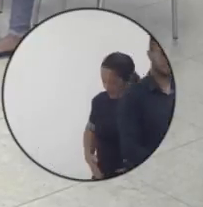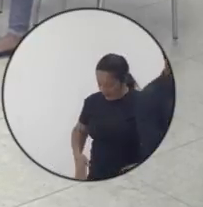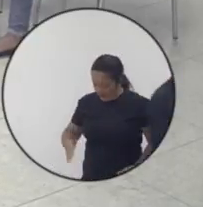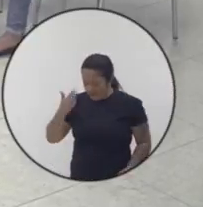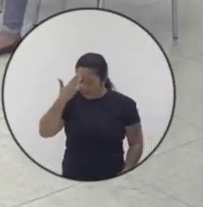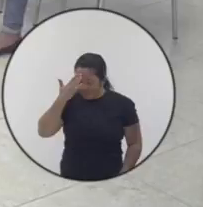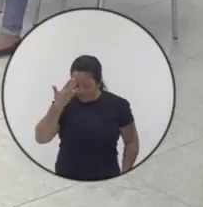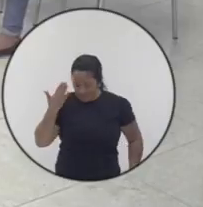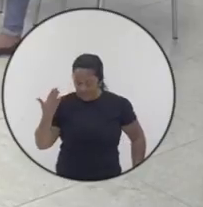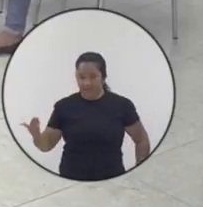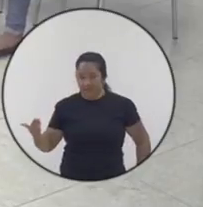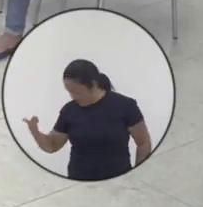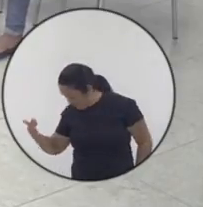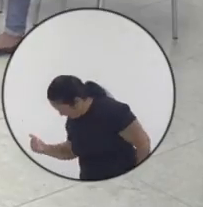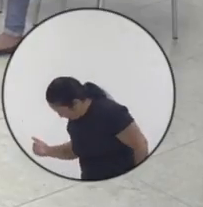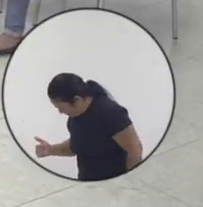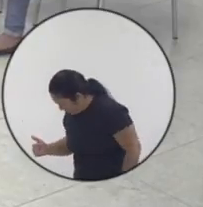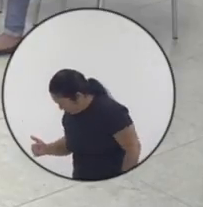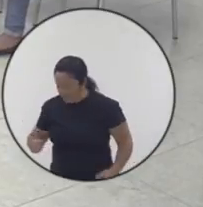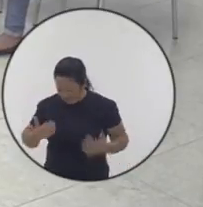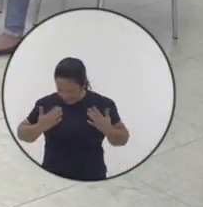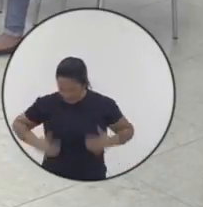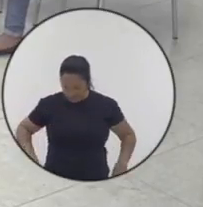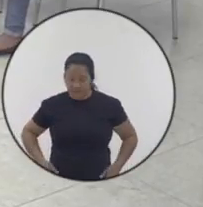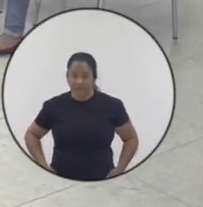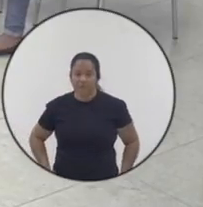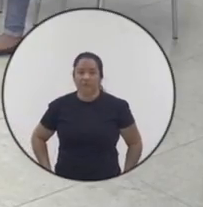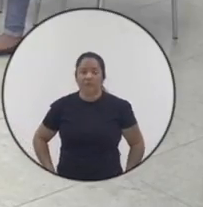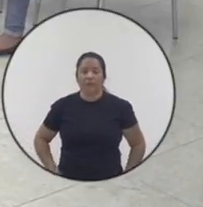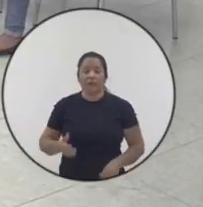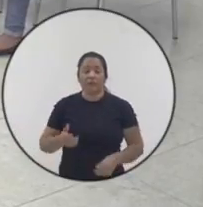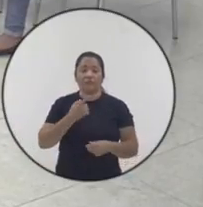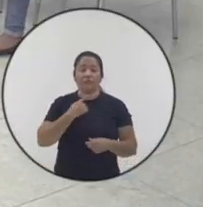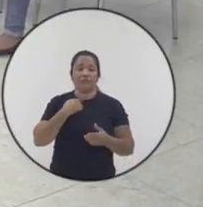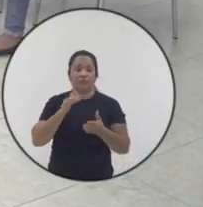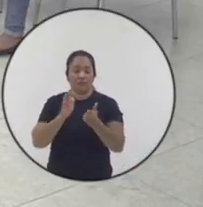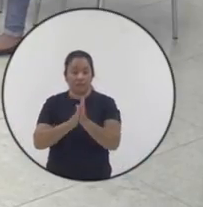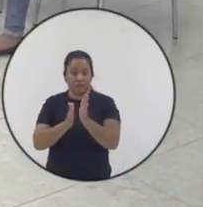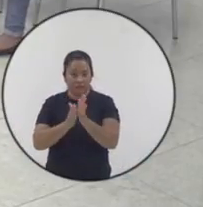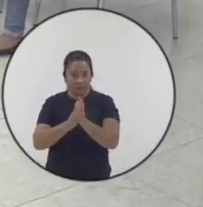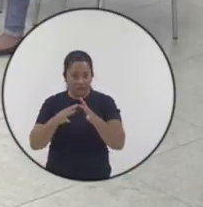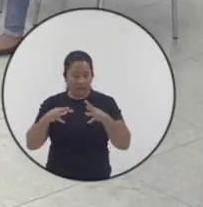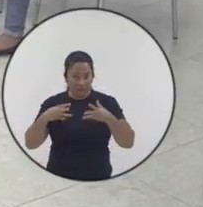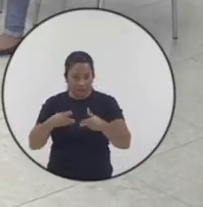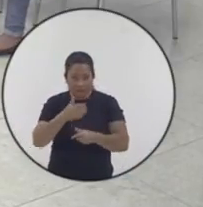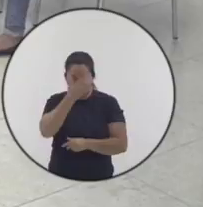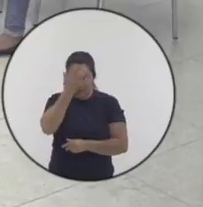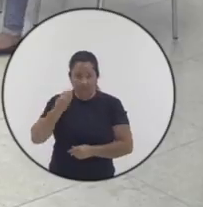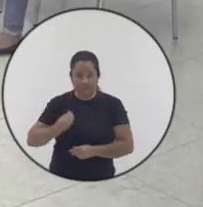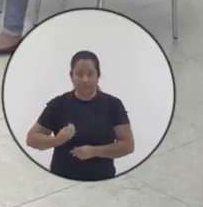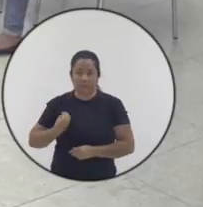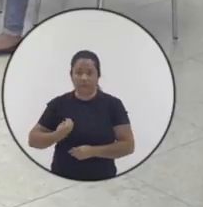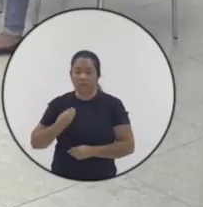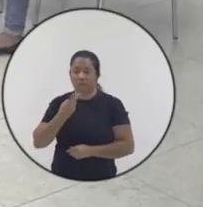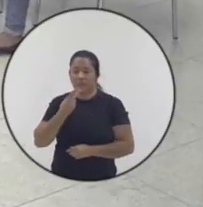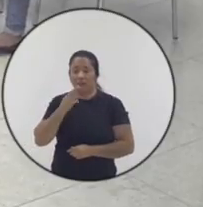CFP. Eu queria parabenizar todos aqui presentes. Queria falar que a Rede Trans Brasil hoje se